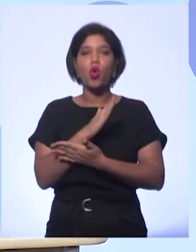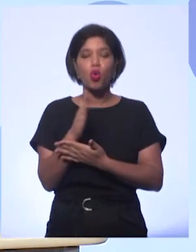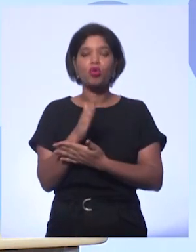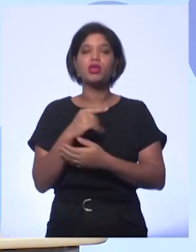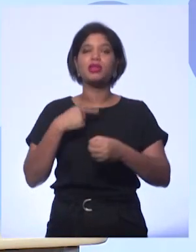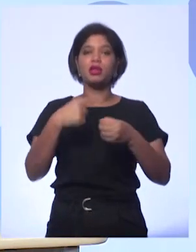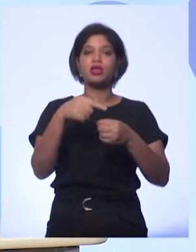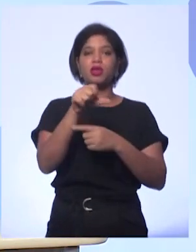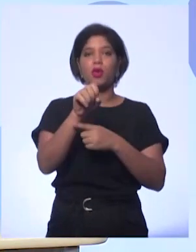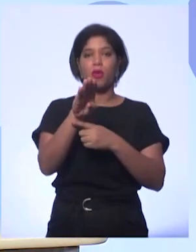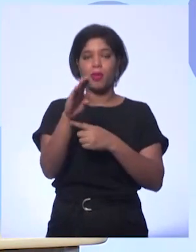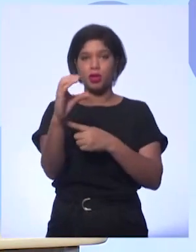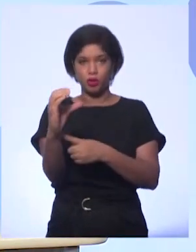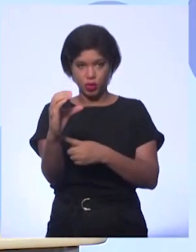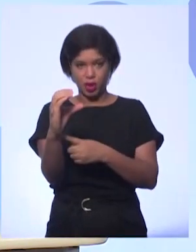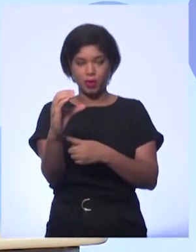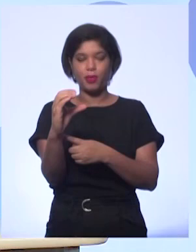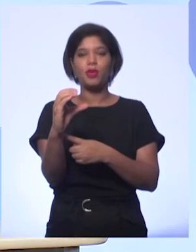Campos,